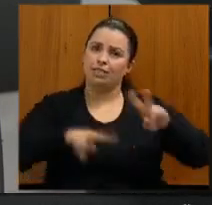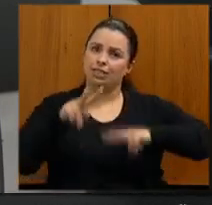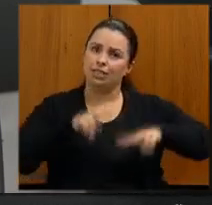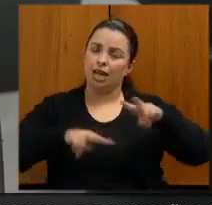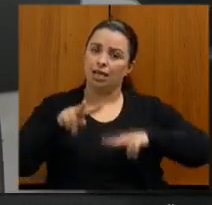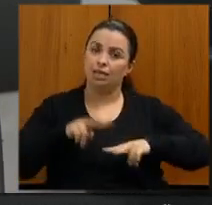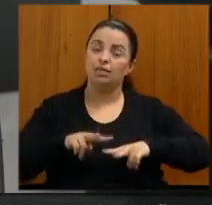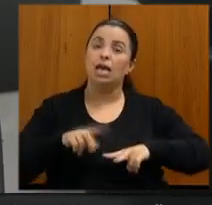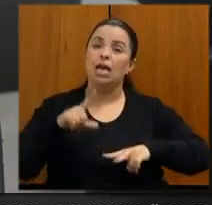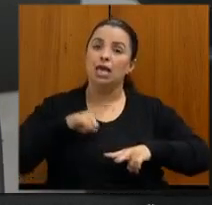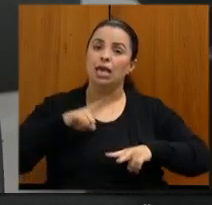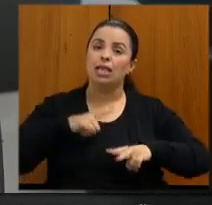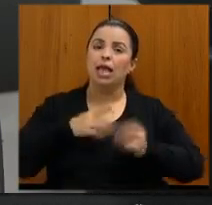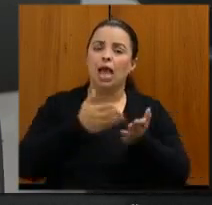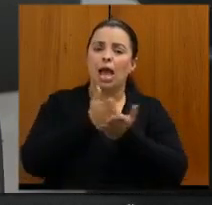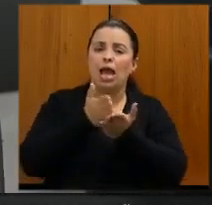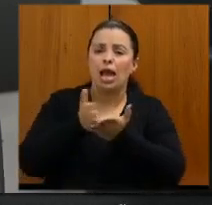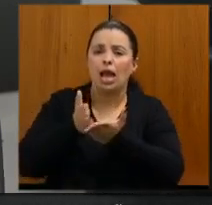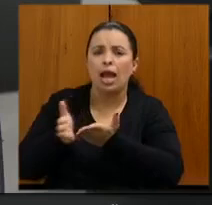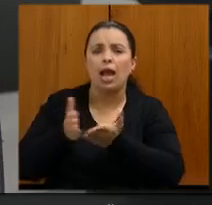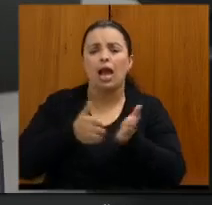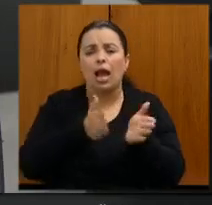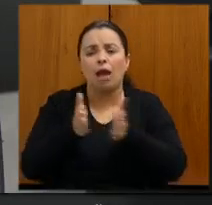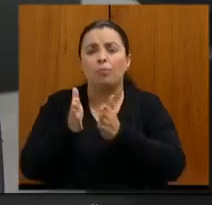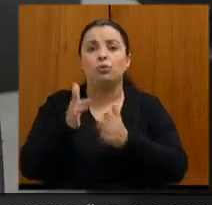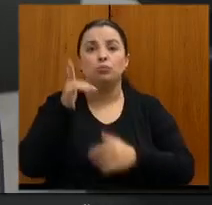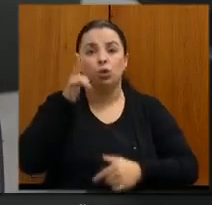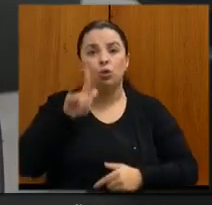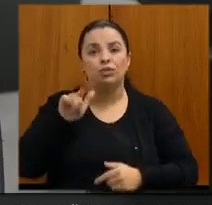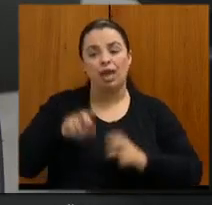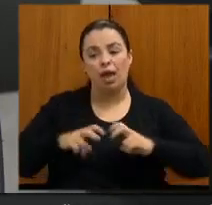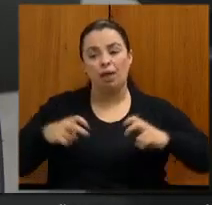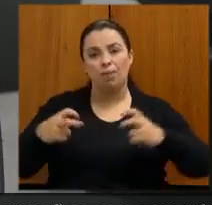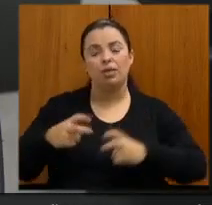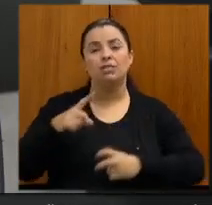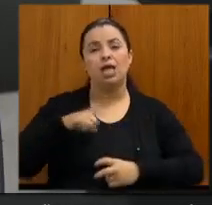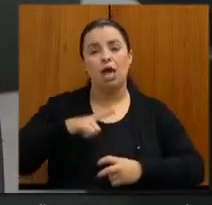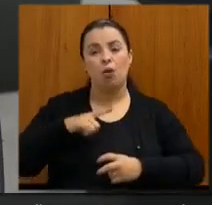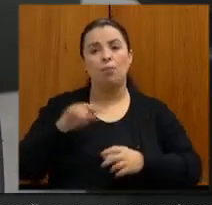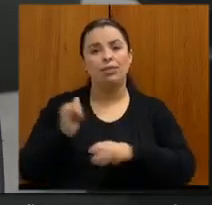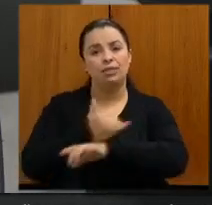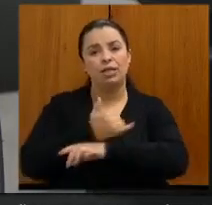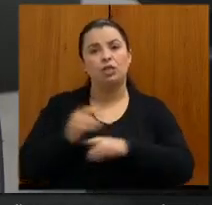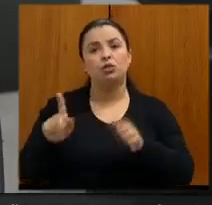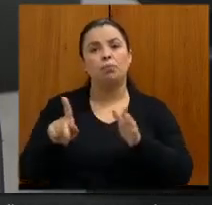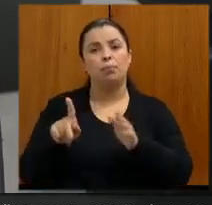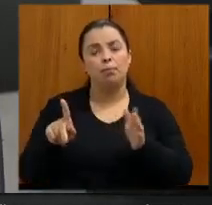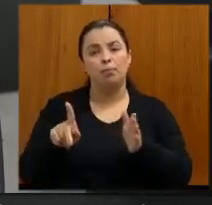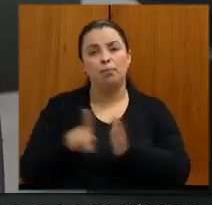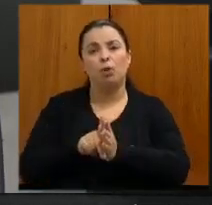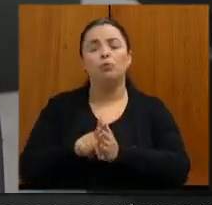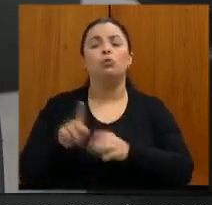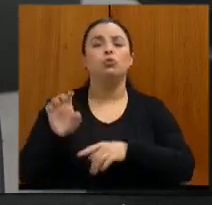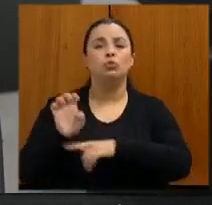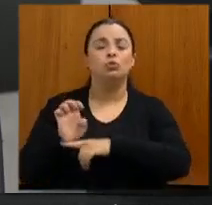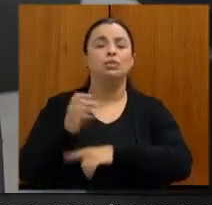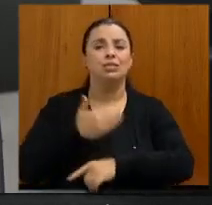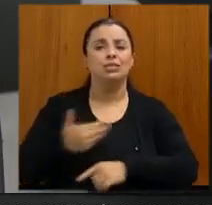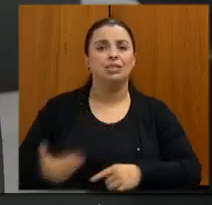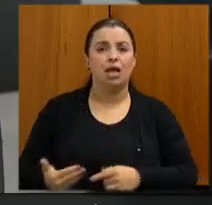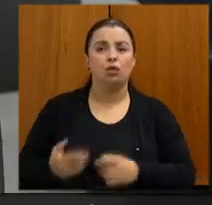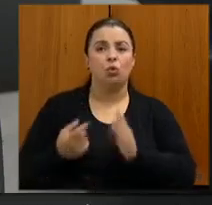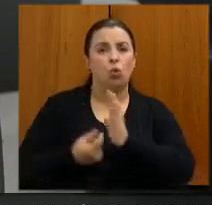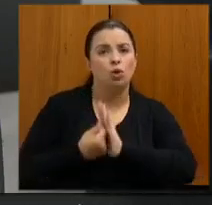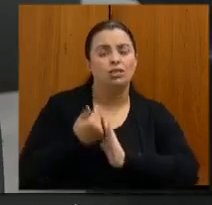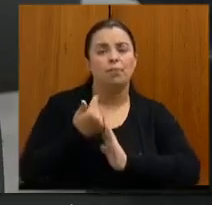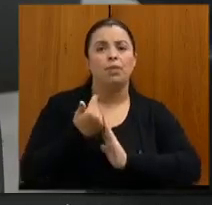que a mesa de aula se torna a política de estado com orçamento com pessoas concurso público é